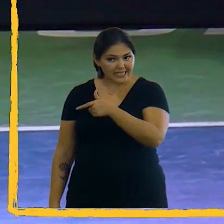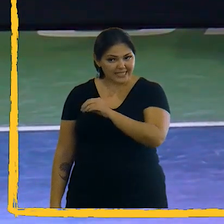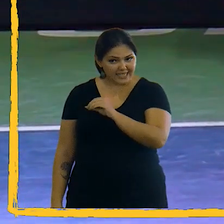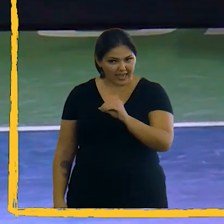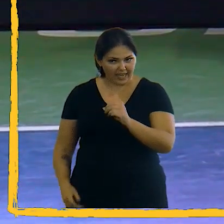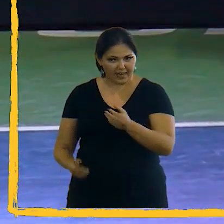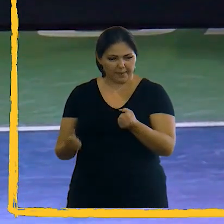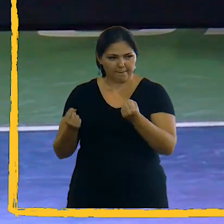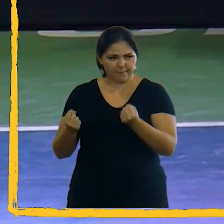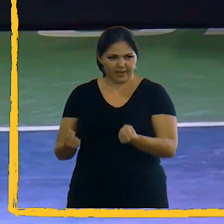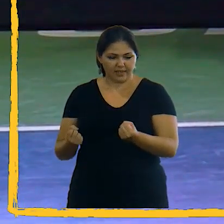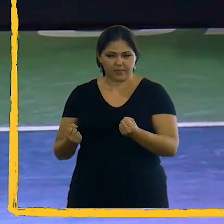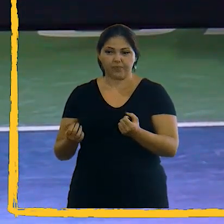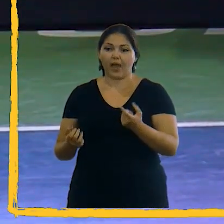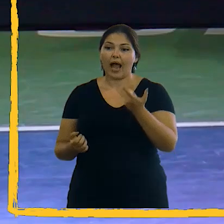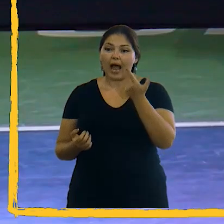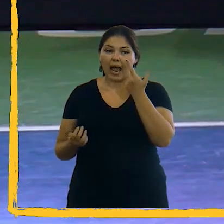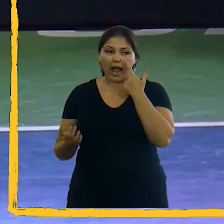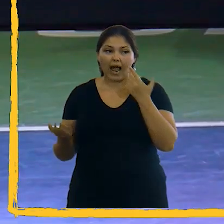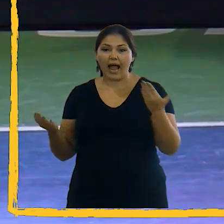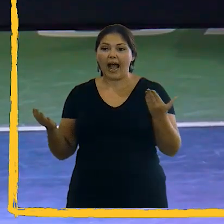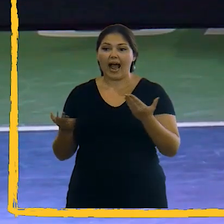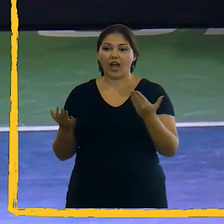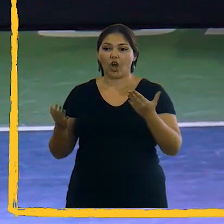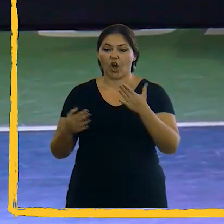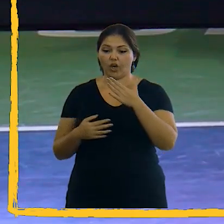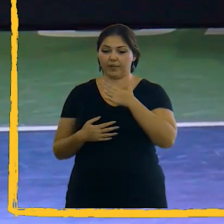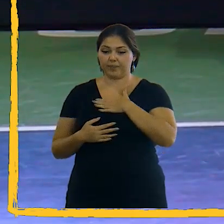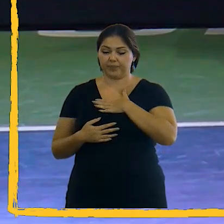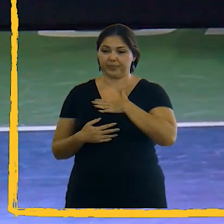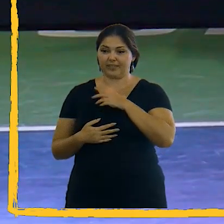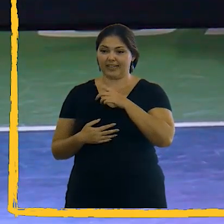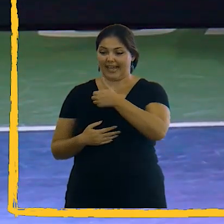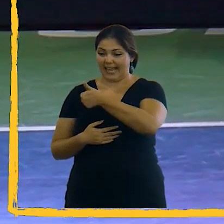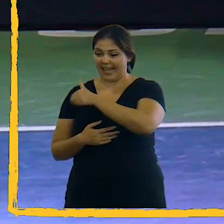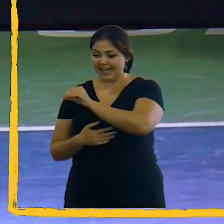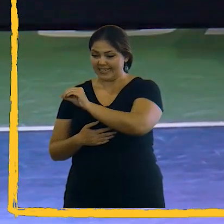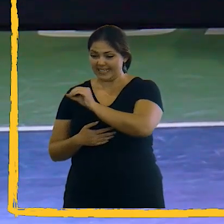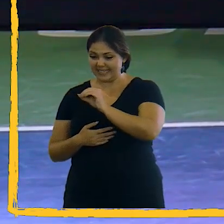Quanto é a multiplicação de 100 x